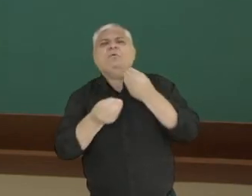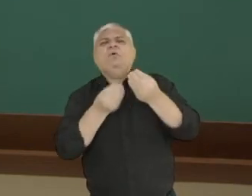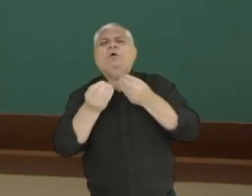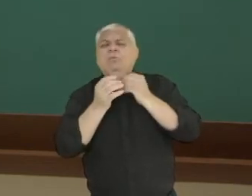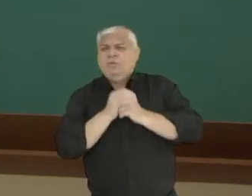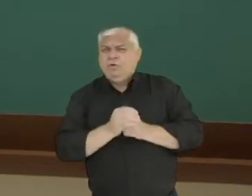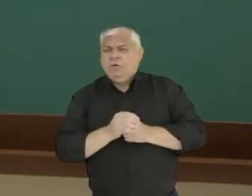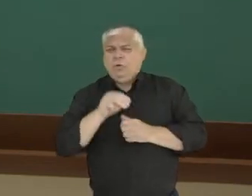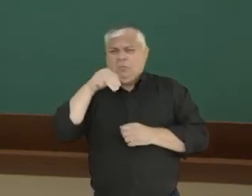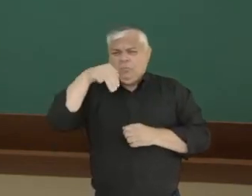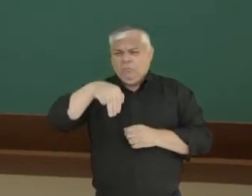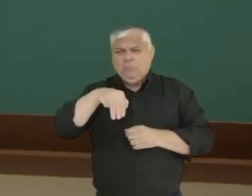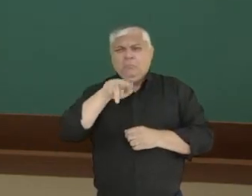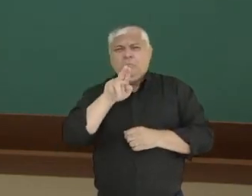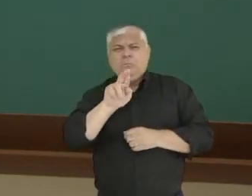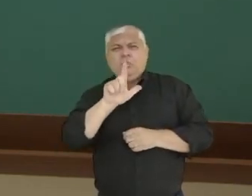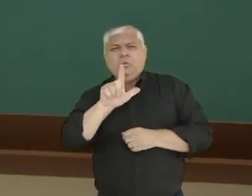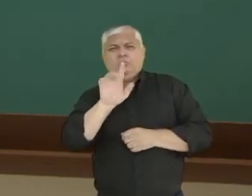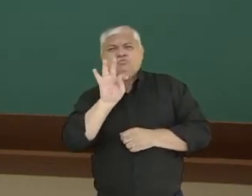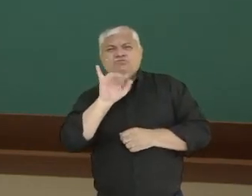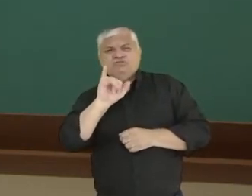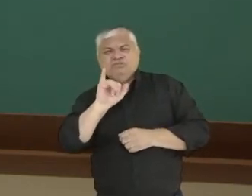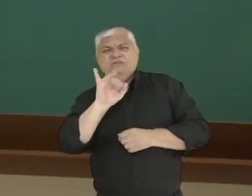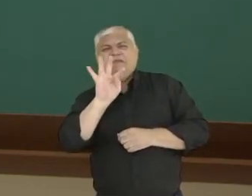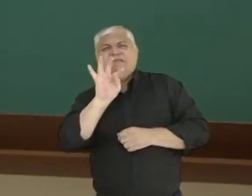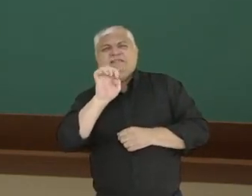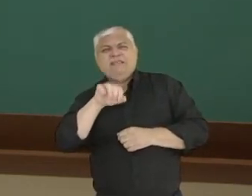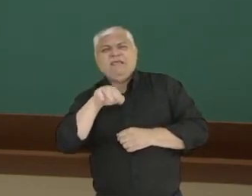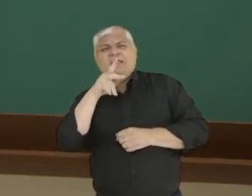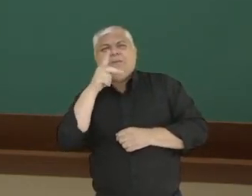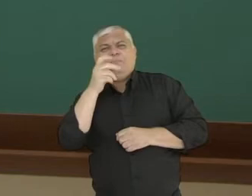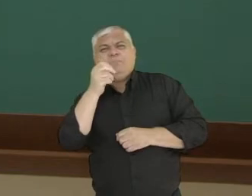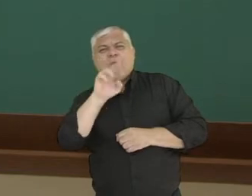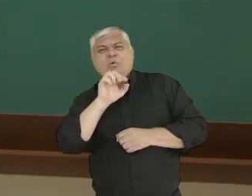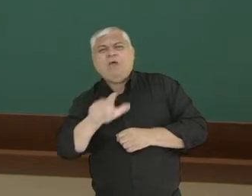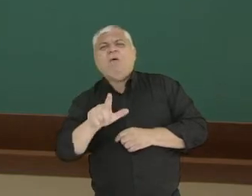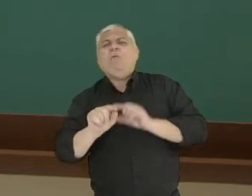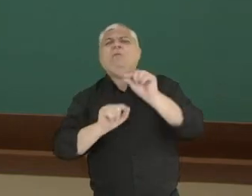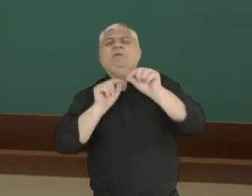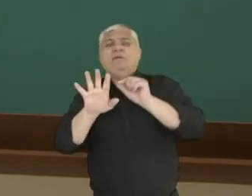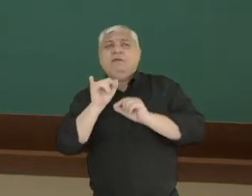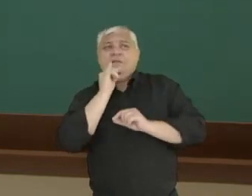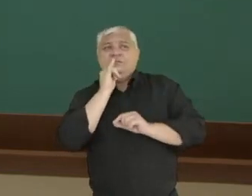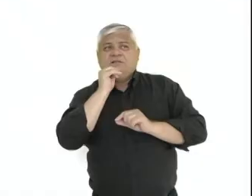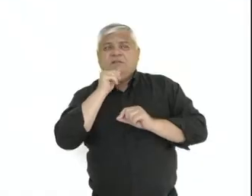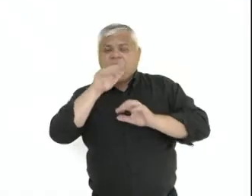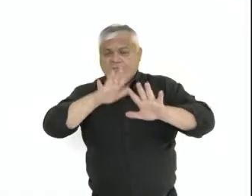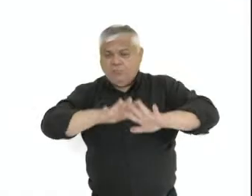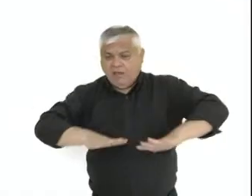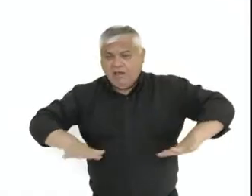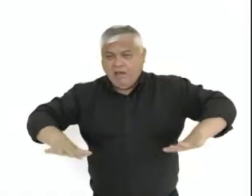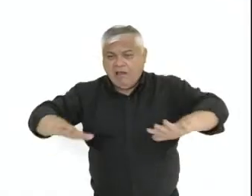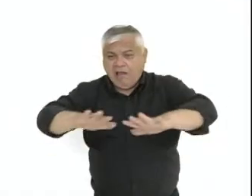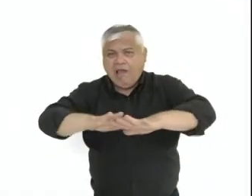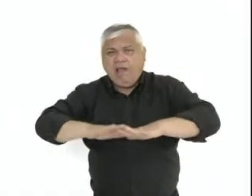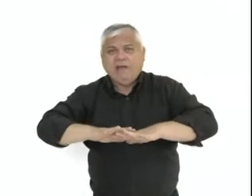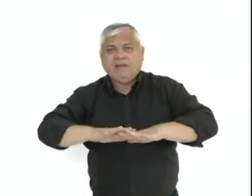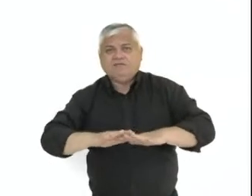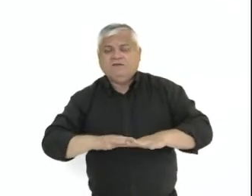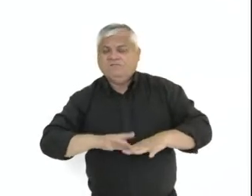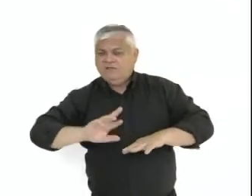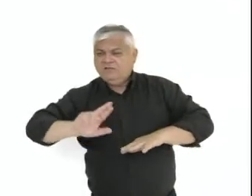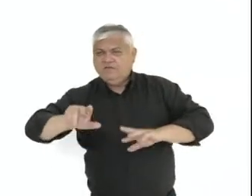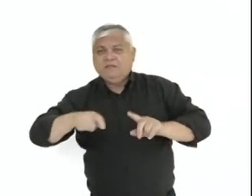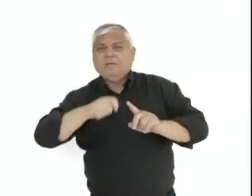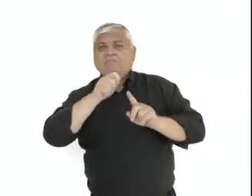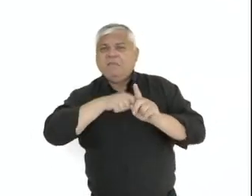Quando fala-se em multitemporal, conforme pode ser visto aqui, as imagens de uma área tomadas em momentos diferentes,